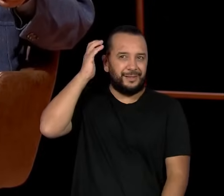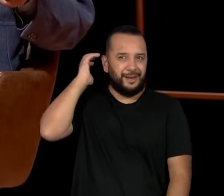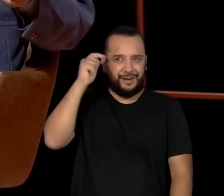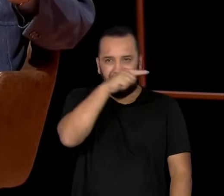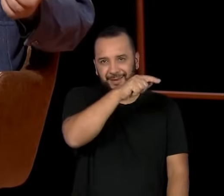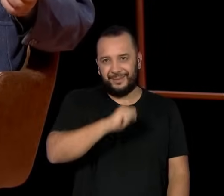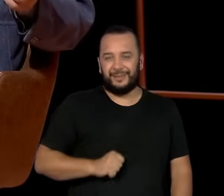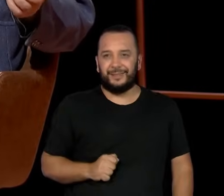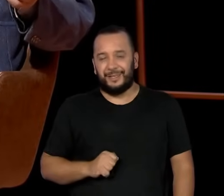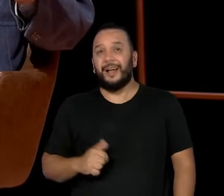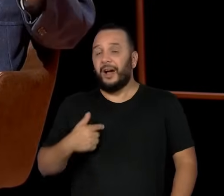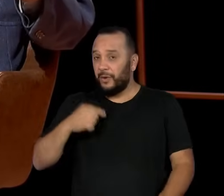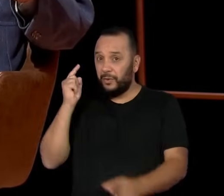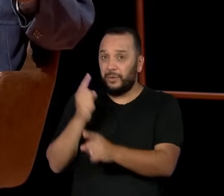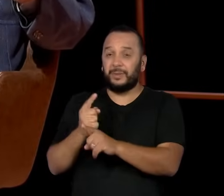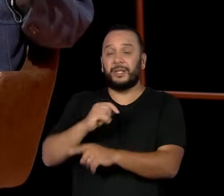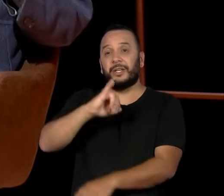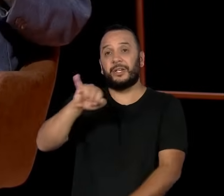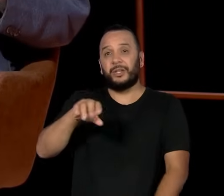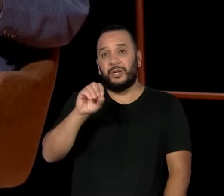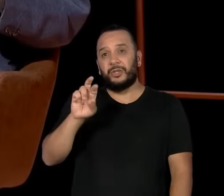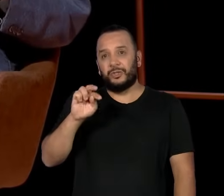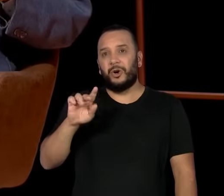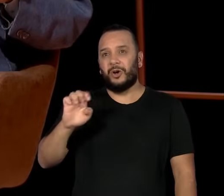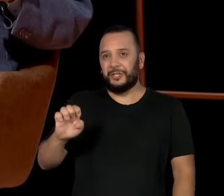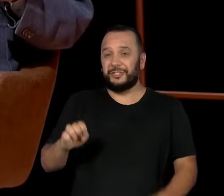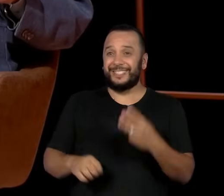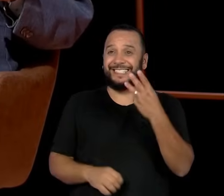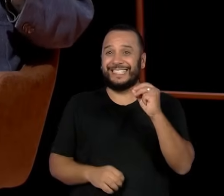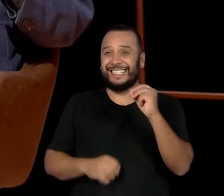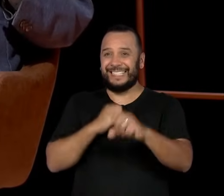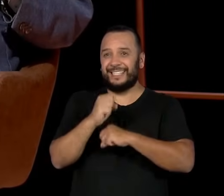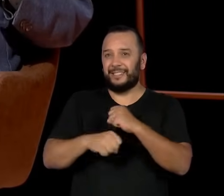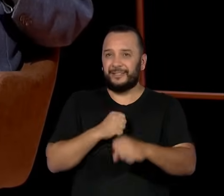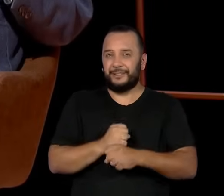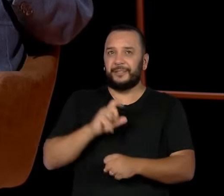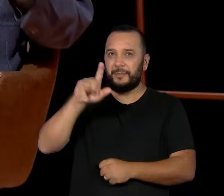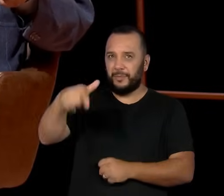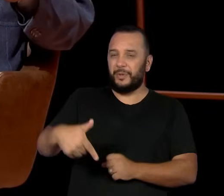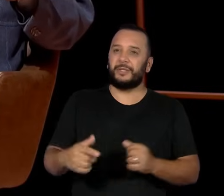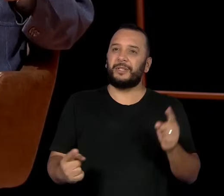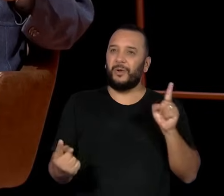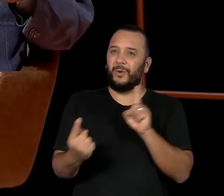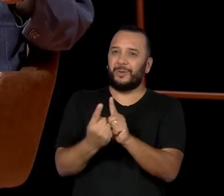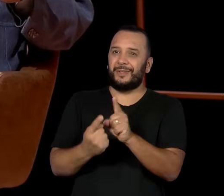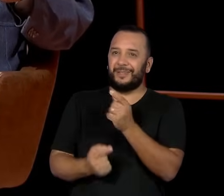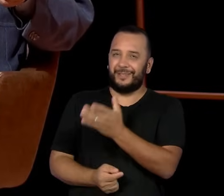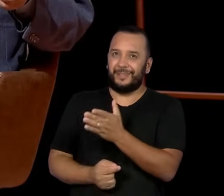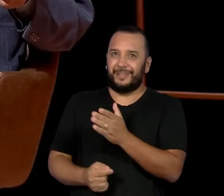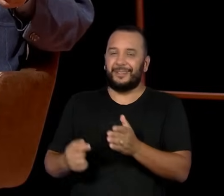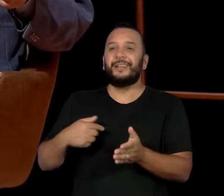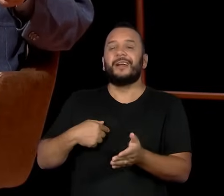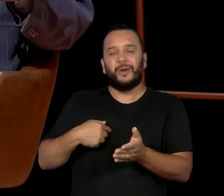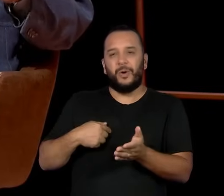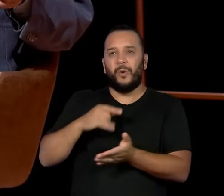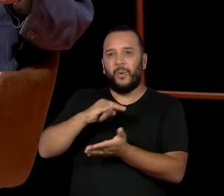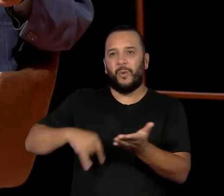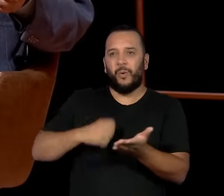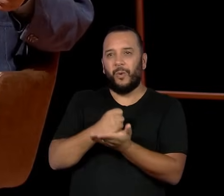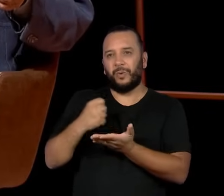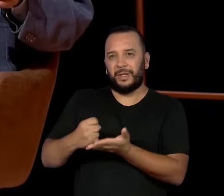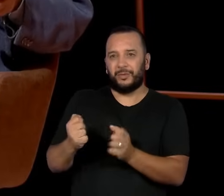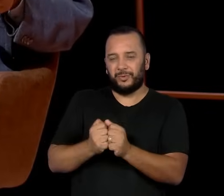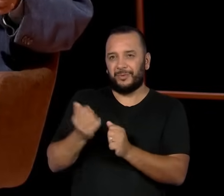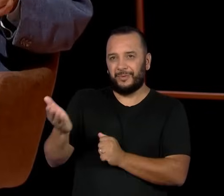o Jorge, acabei encontrando com ele 30 anos depois. Eu assinei um contrato com o Jorge para